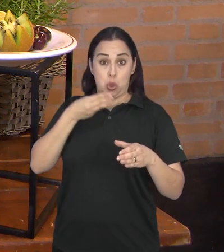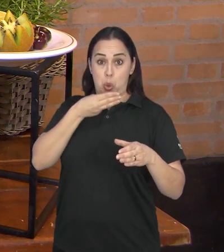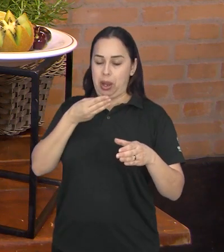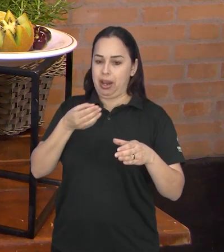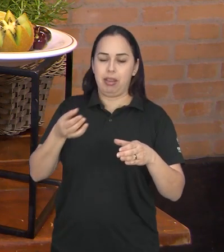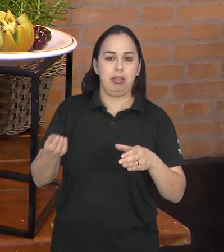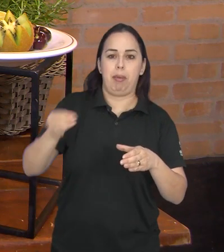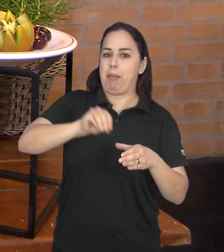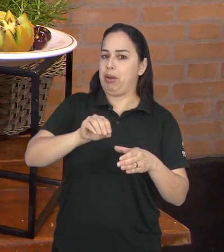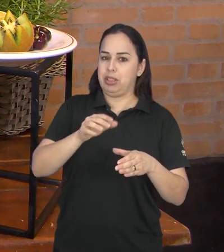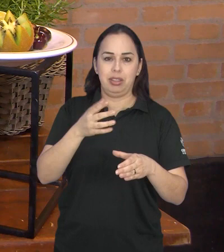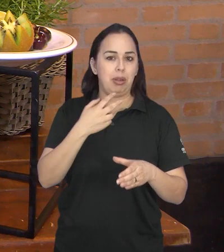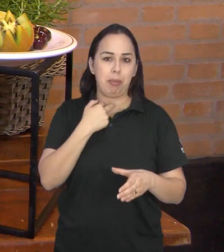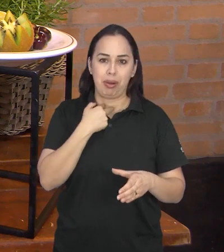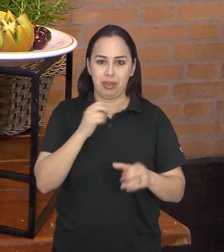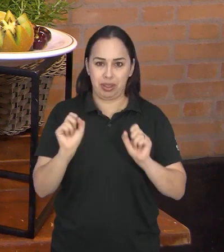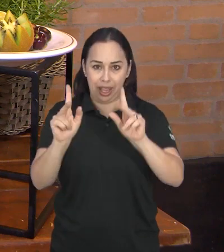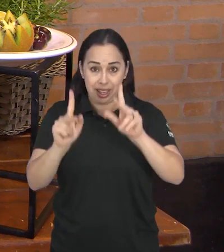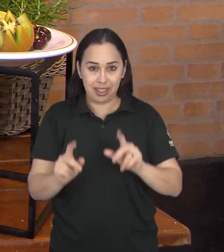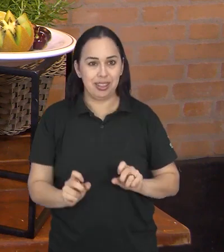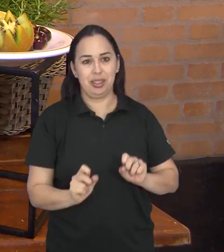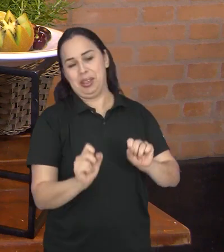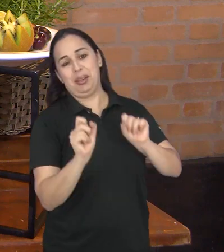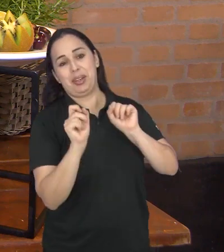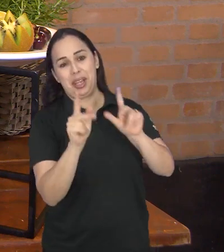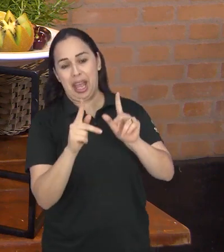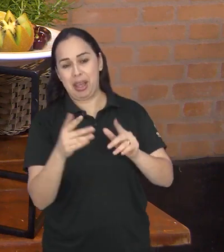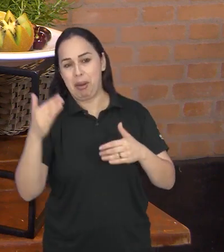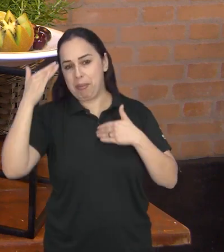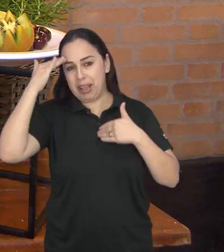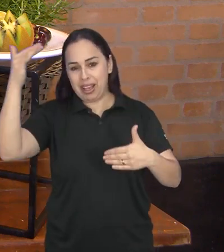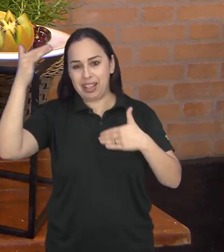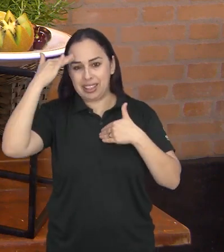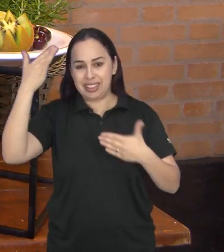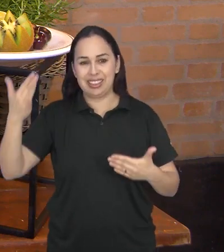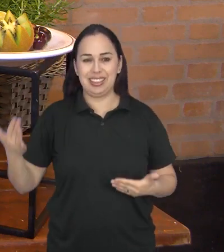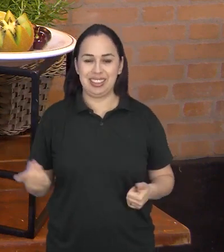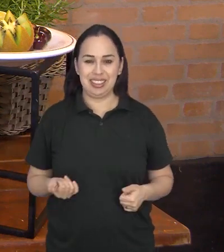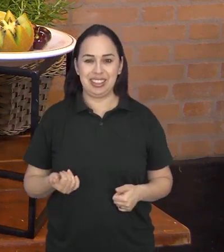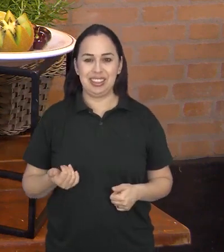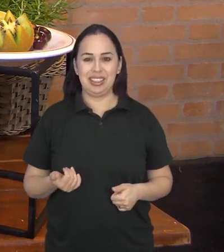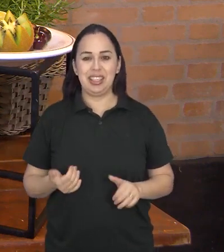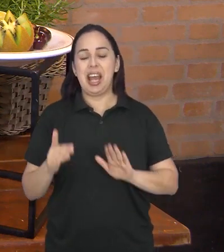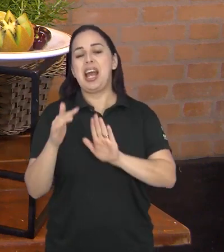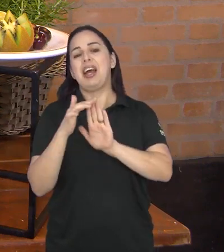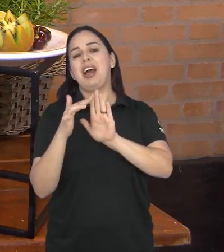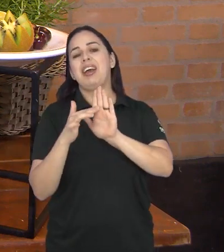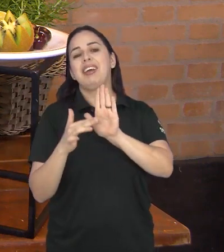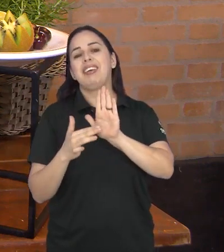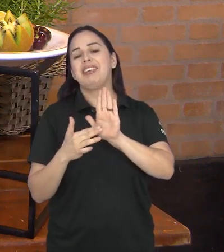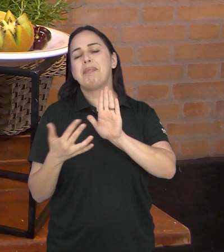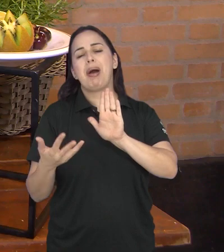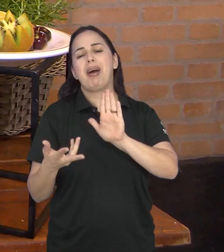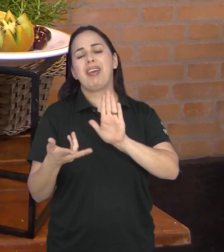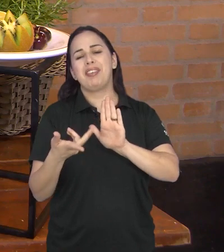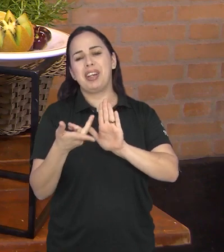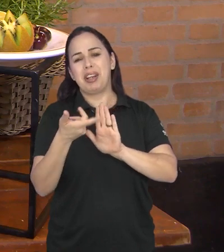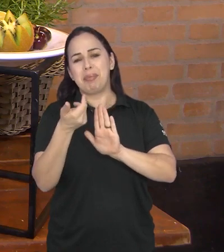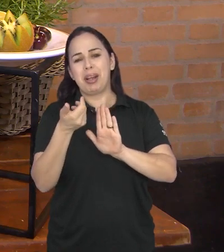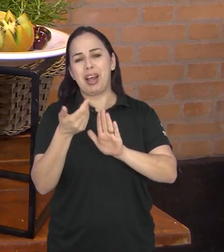intenção é desintoxicante, ok? Ok, muito obrigada. Obrigada, é isso aí. Gente. Então, tá aí a nossa saúde. Receita